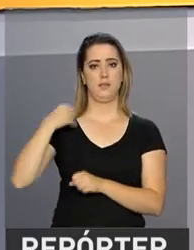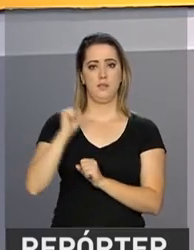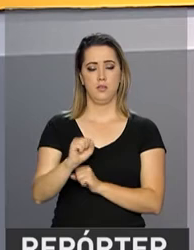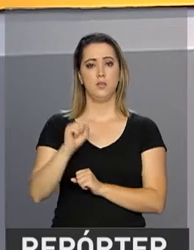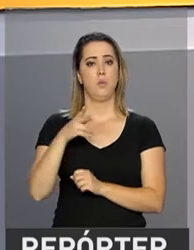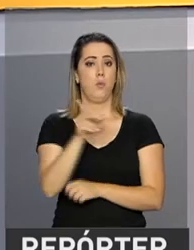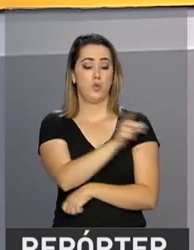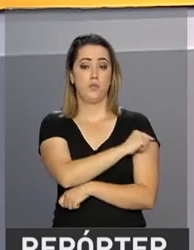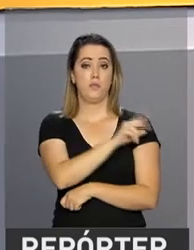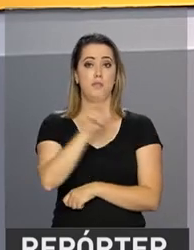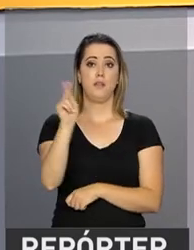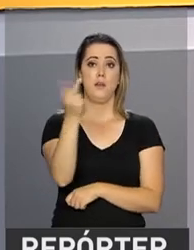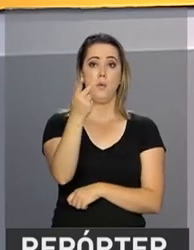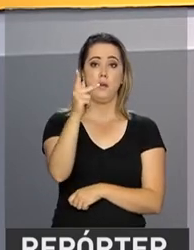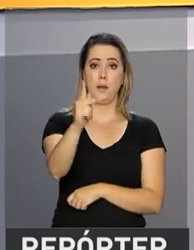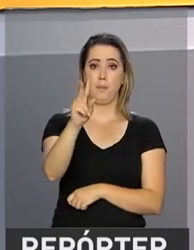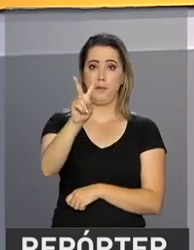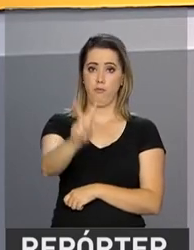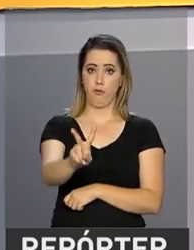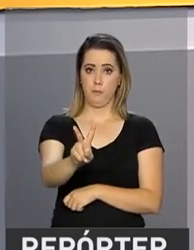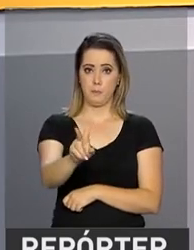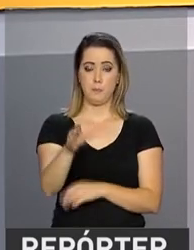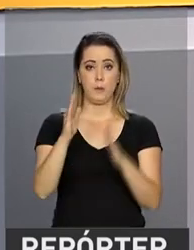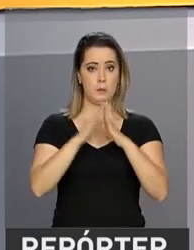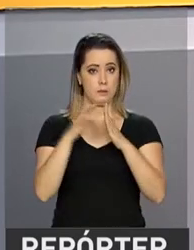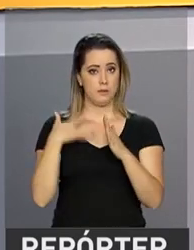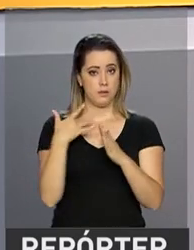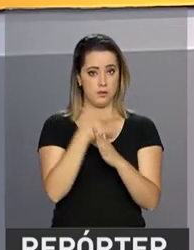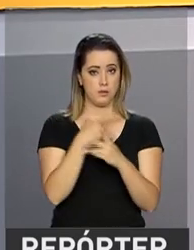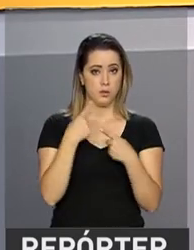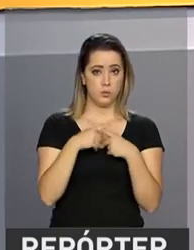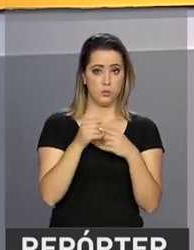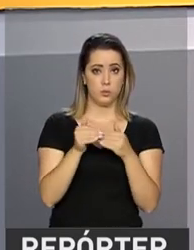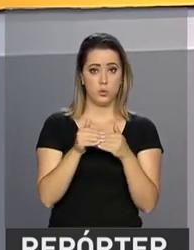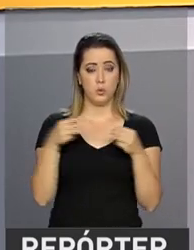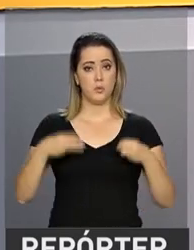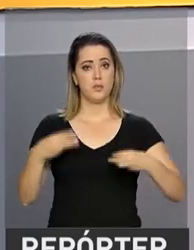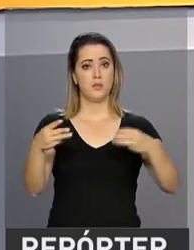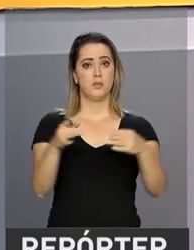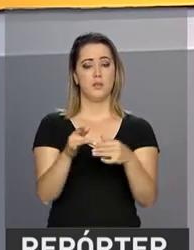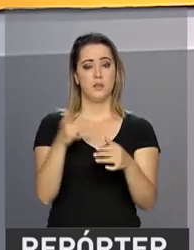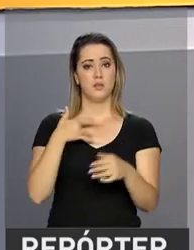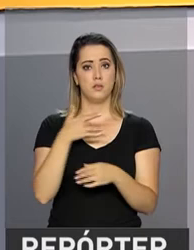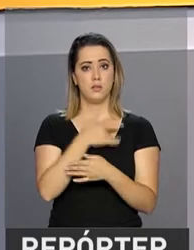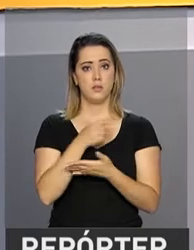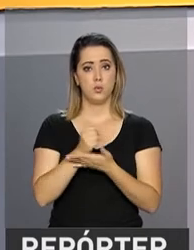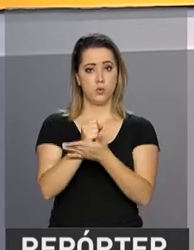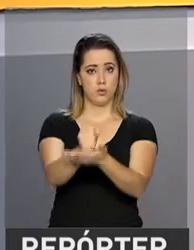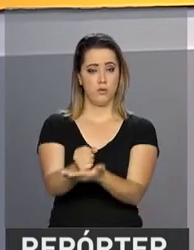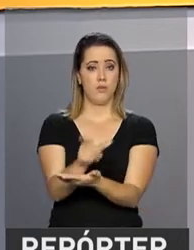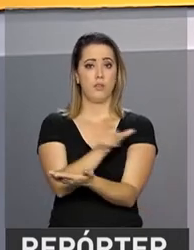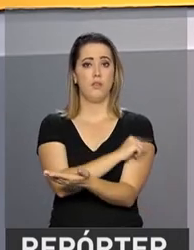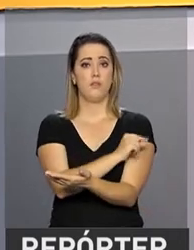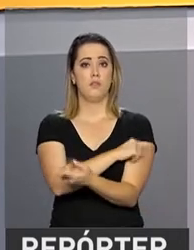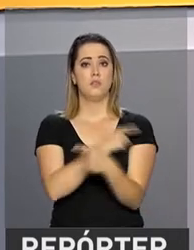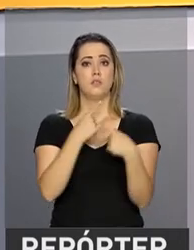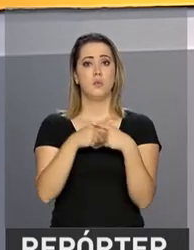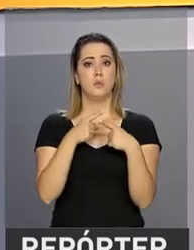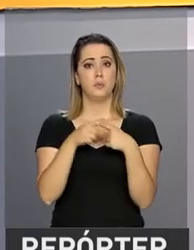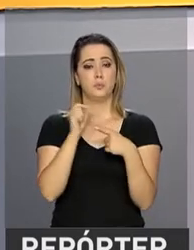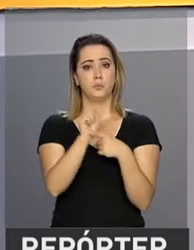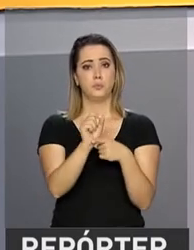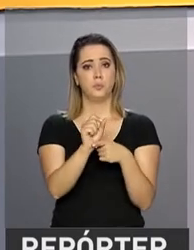postos de saúde pública o ministério da saúde decidiu ampliar o público-alvo o diretor do departamento de vigilância de doenças